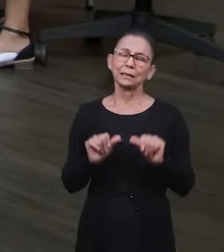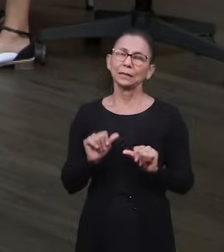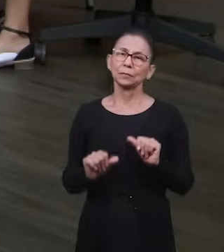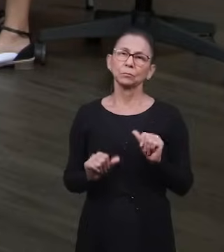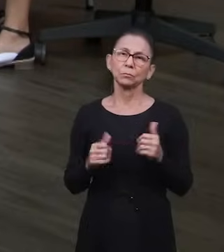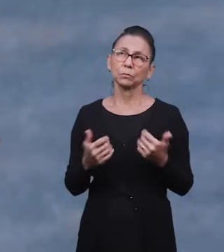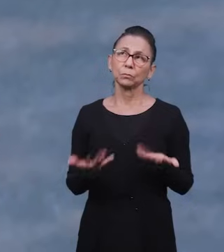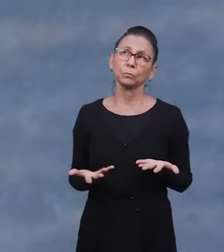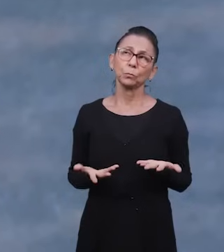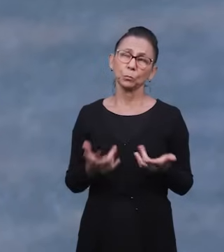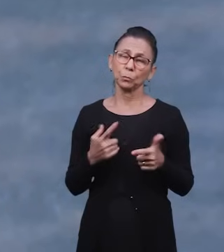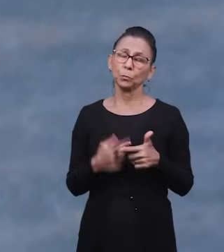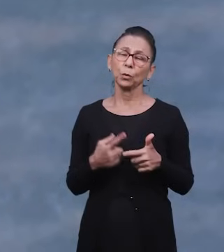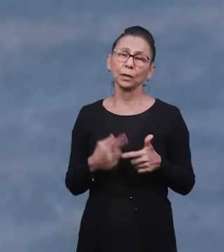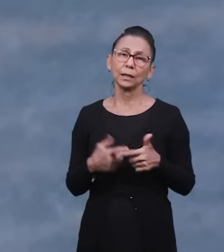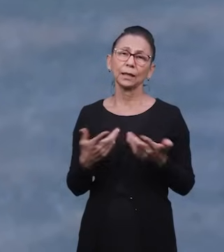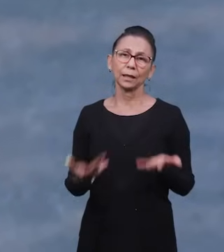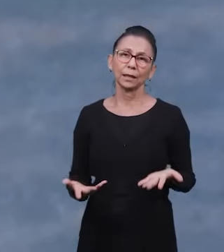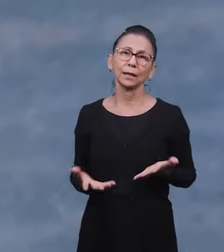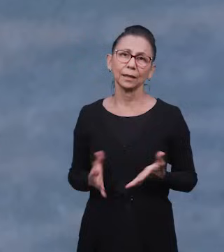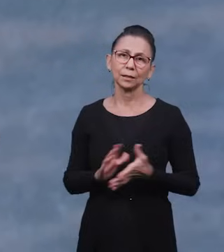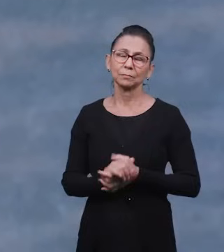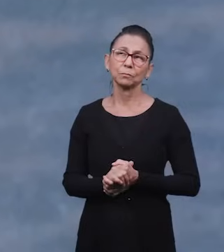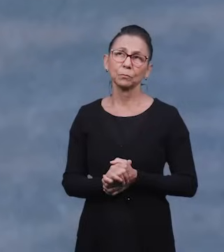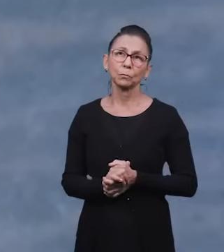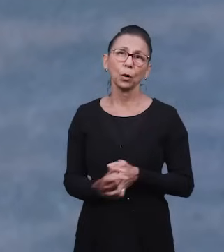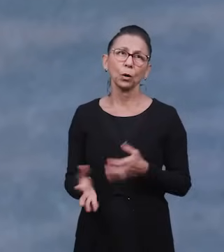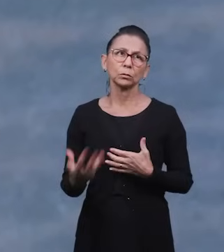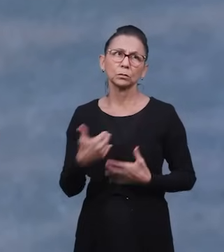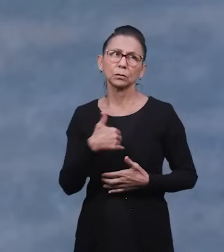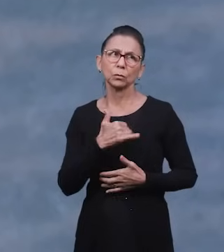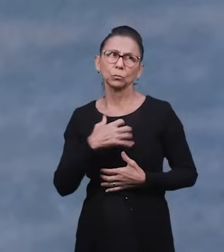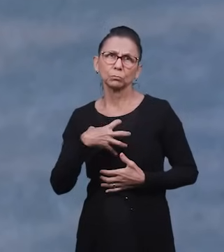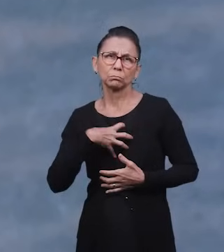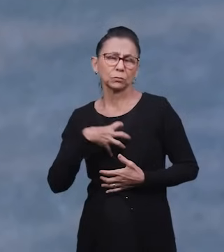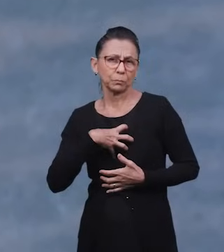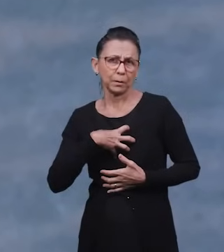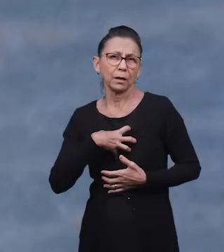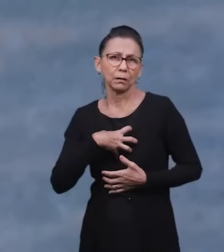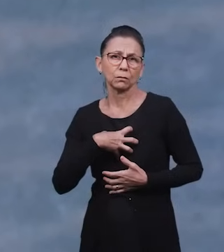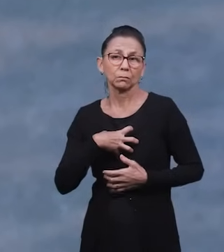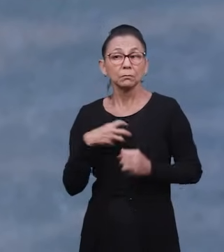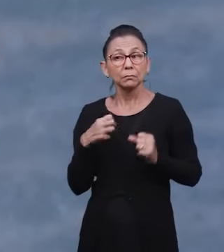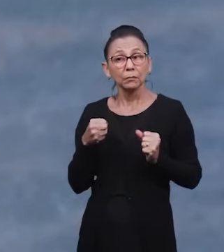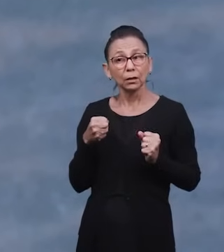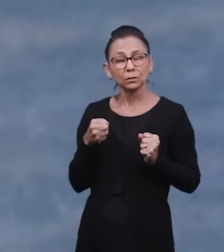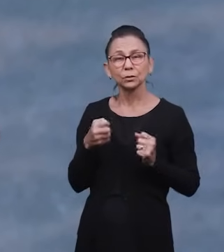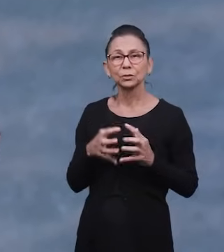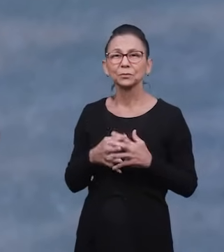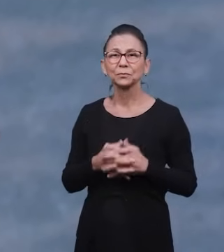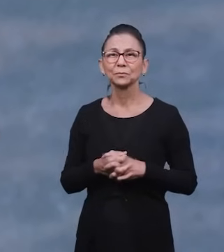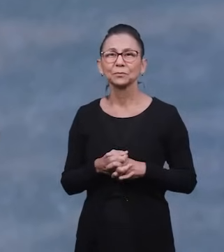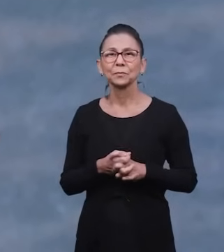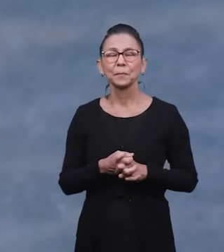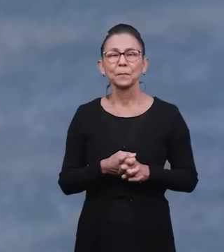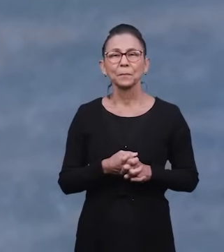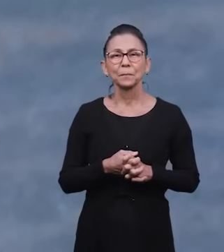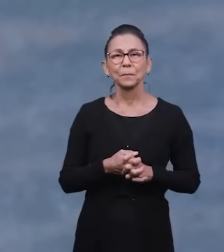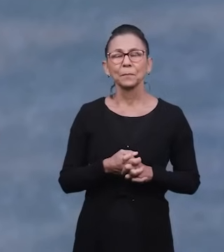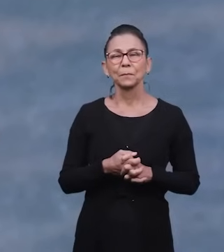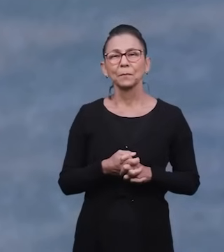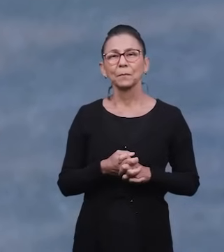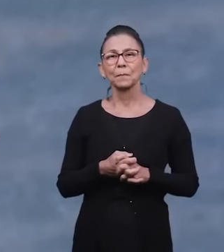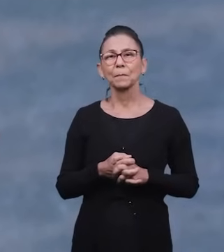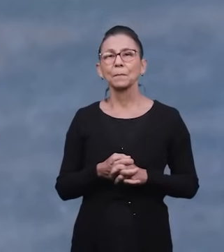fazer isso? Não, isso é uma coisa subjetiva, é uma coisa, um sentimento que entrou no coração dele? Pode ser também. Mas